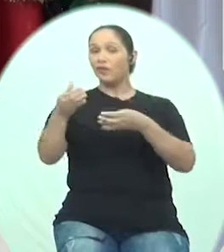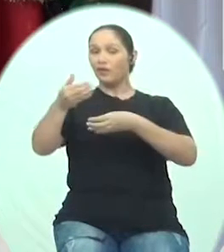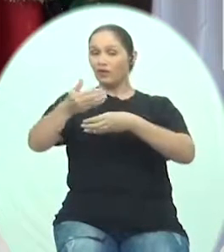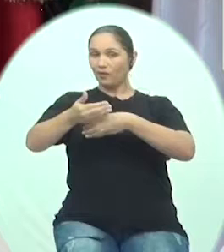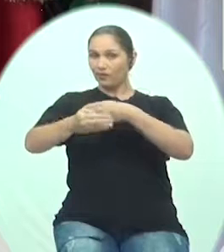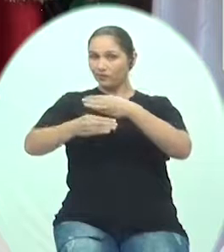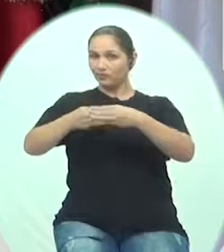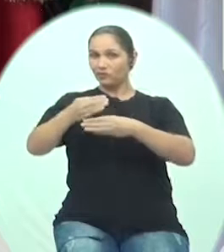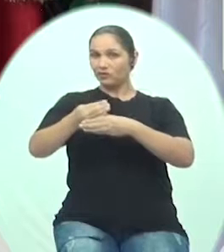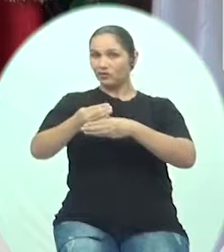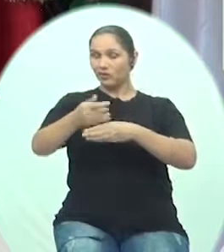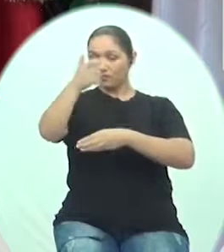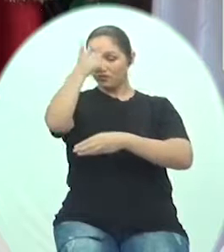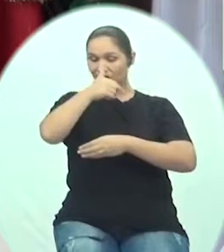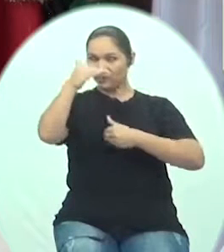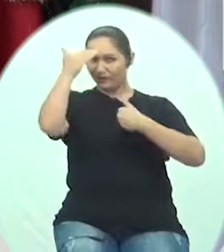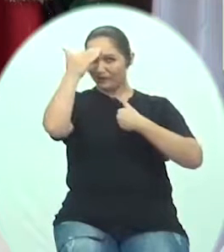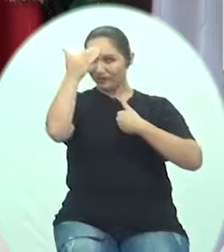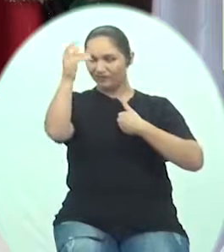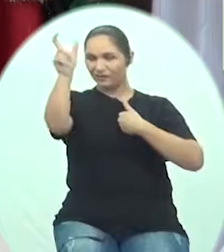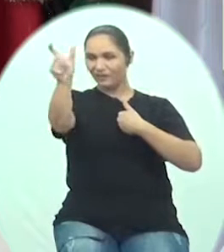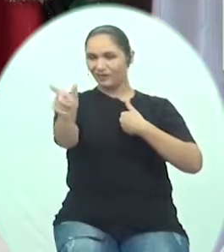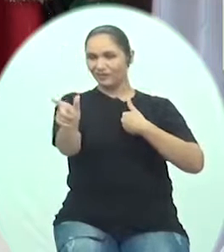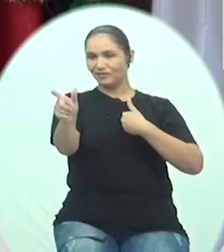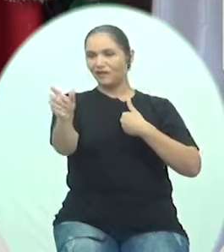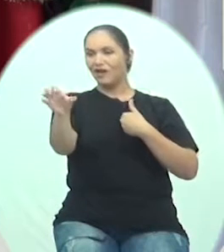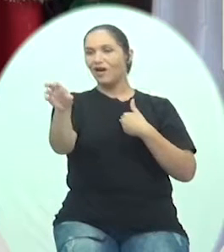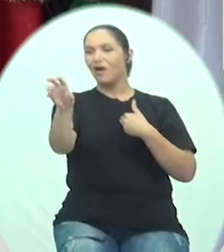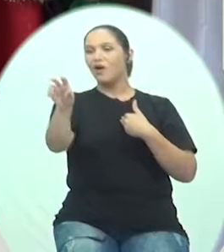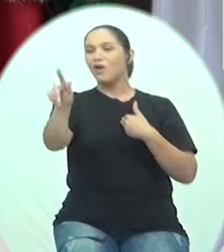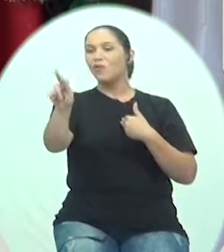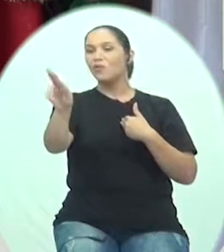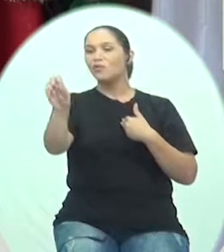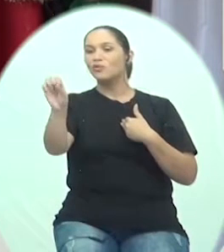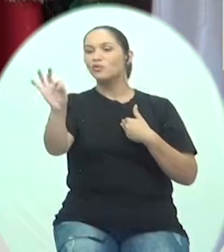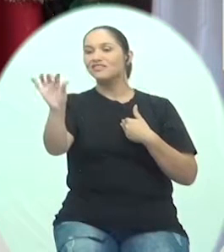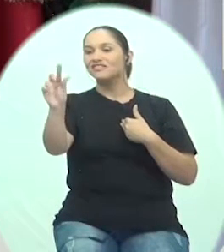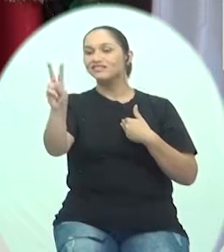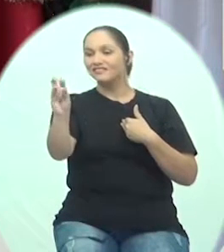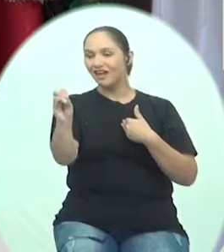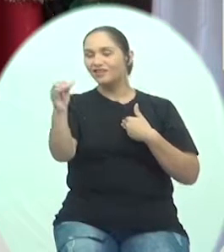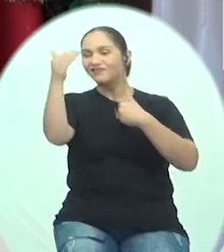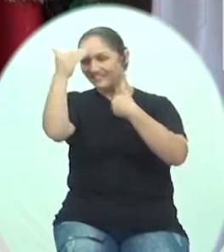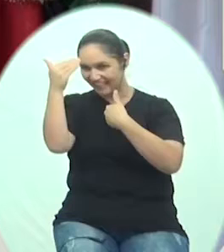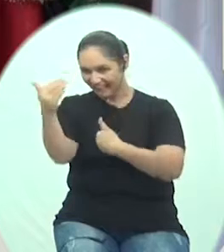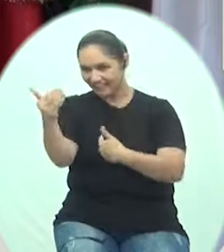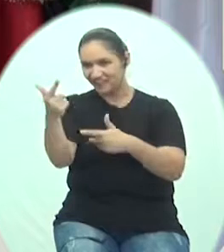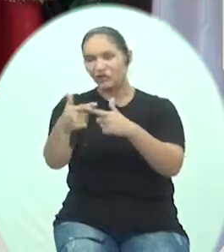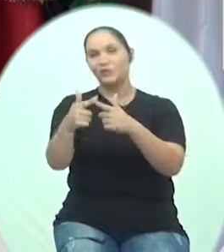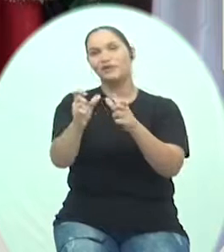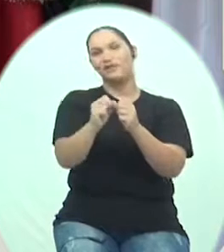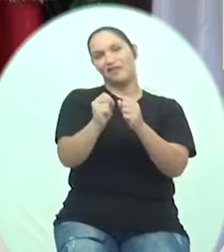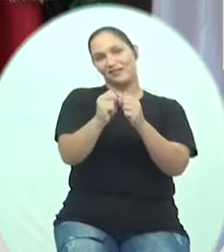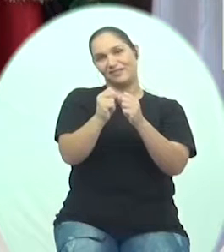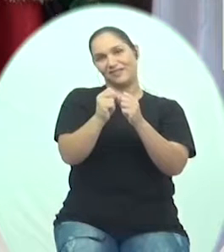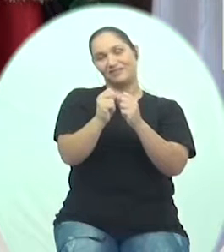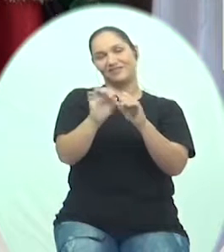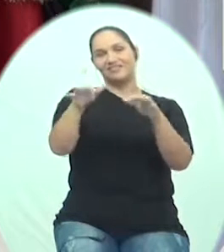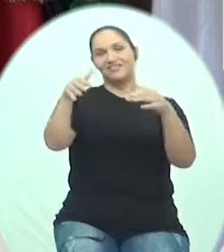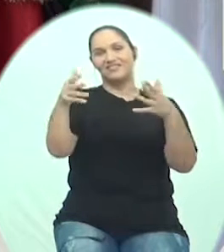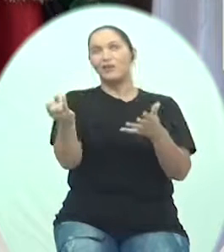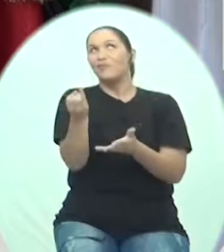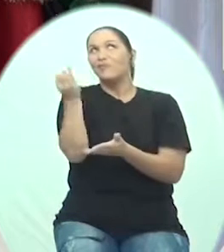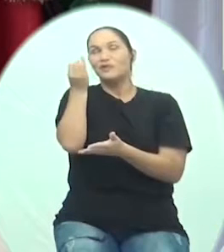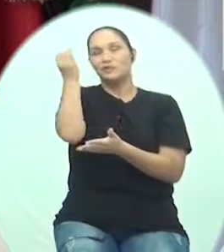que foi lá e prometeu e a e fez isso que é importante então a gente eh muitas vezes sobra